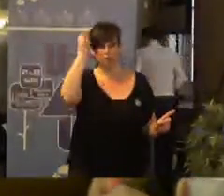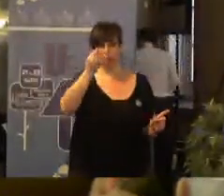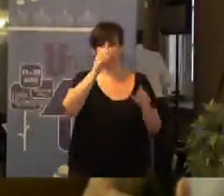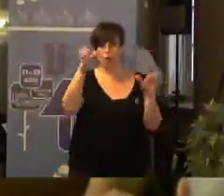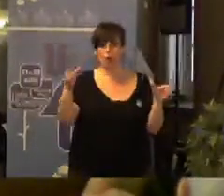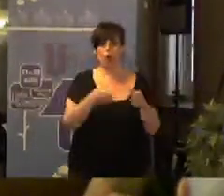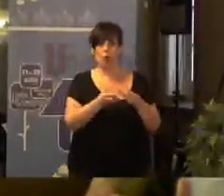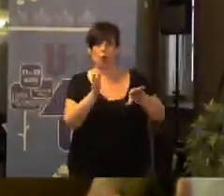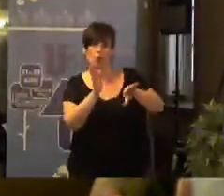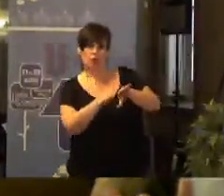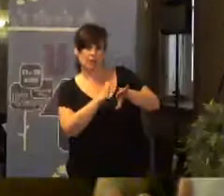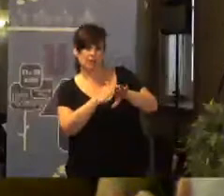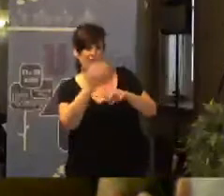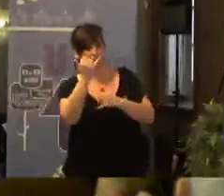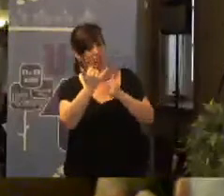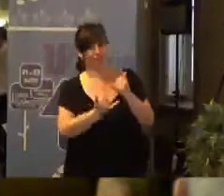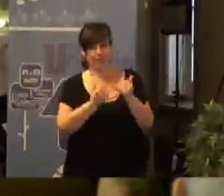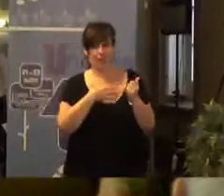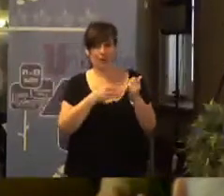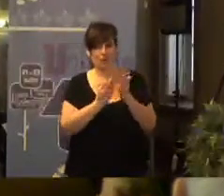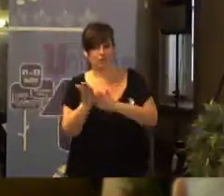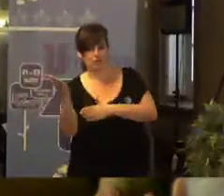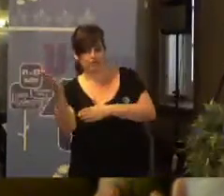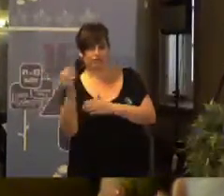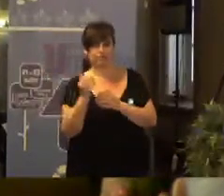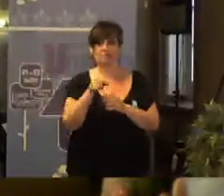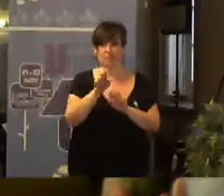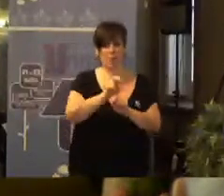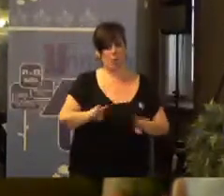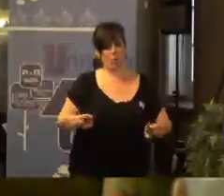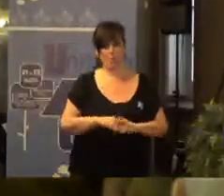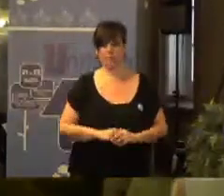nos representam. Isso é a pior coisa que pode acontecer.